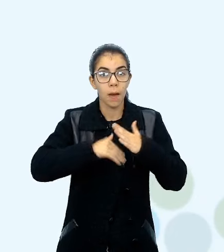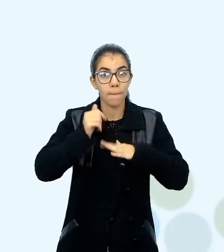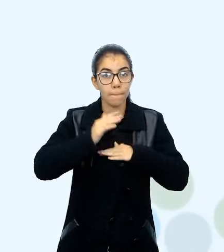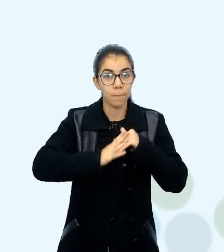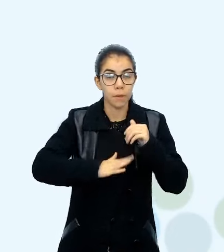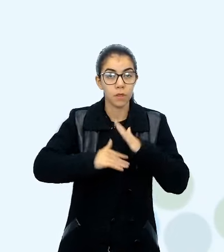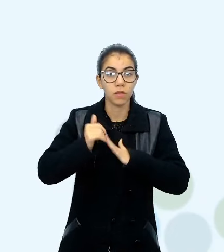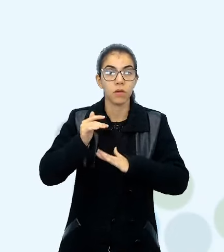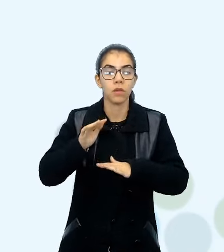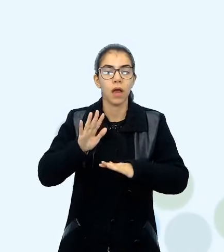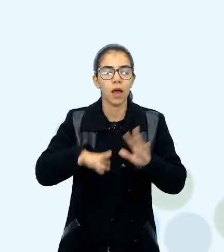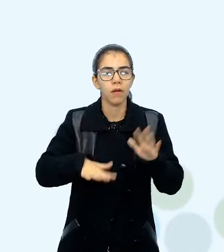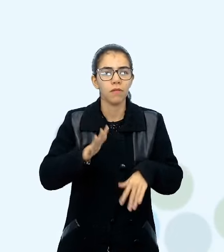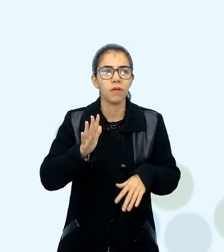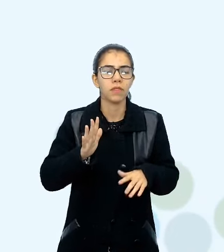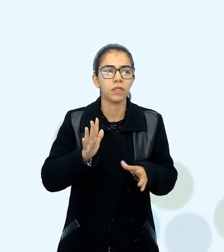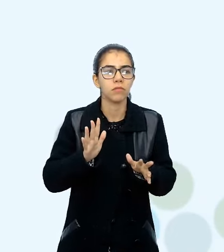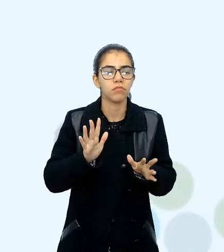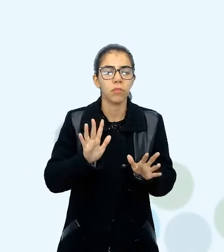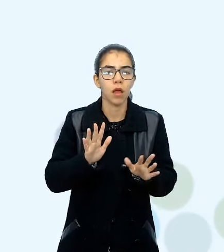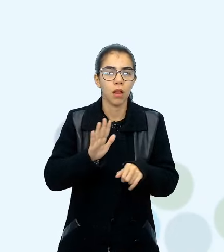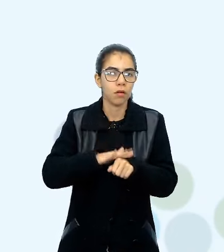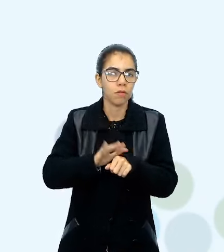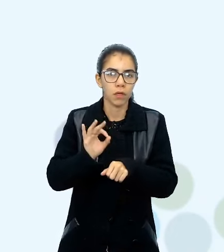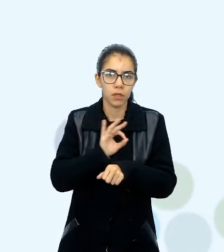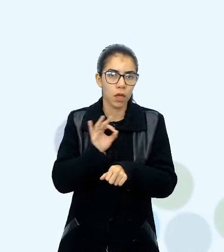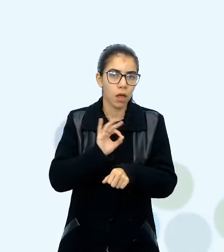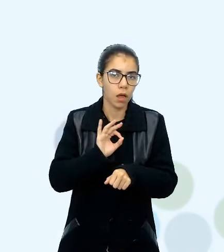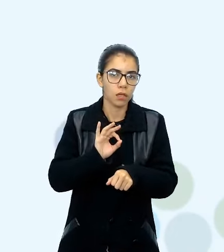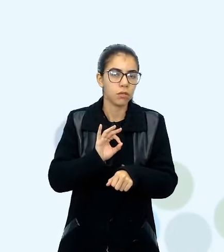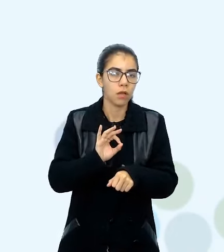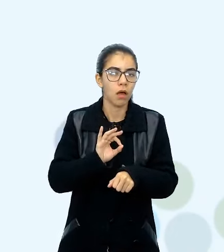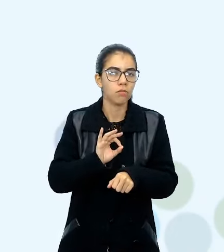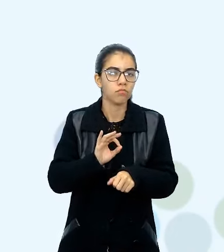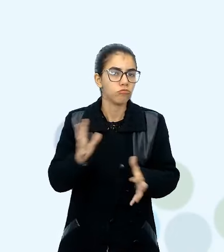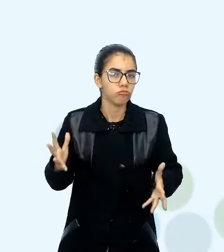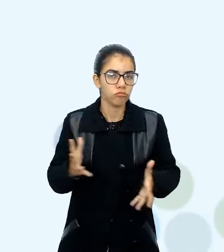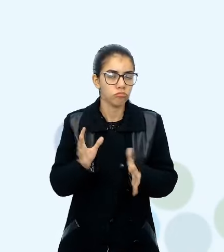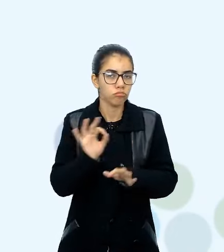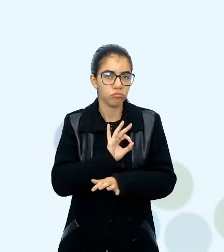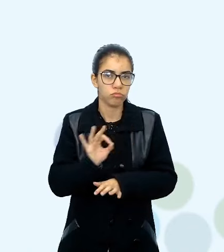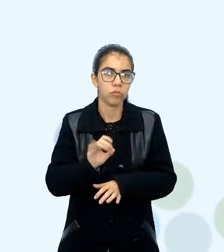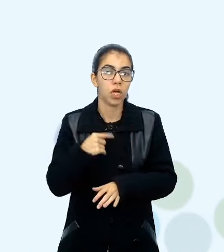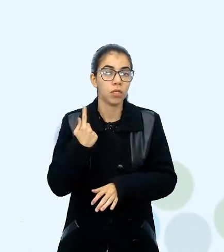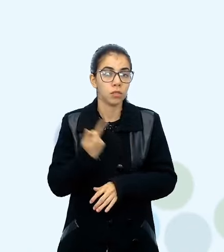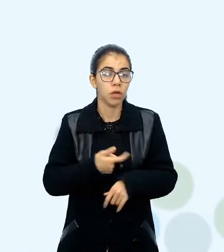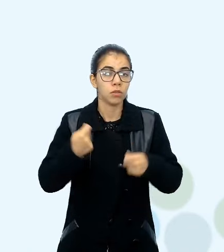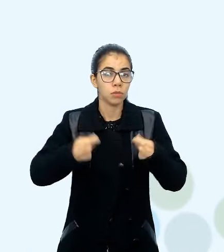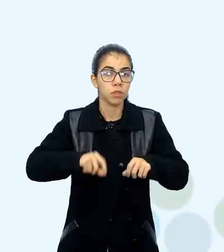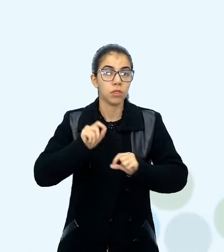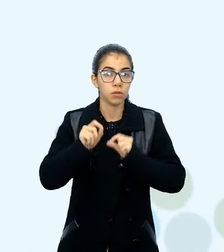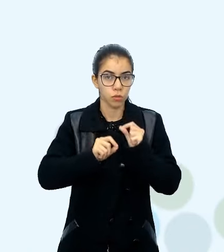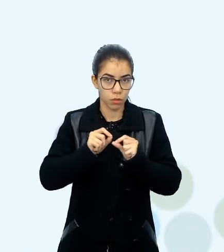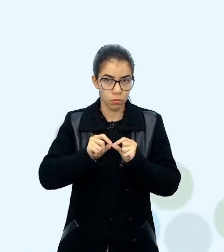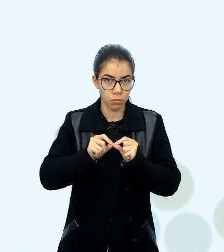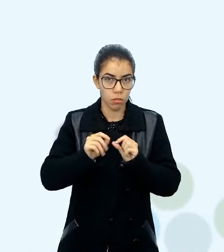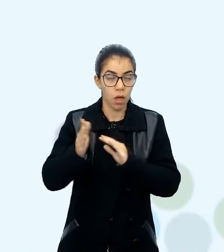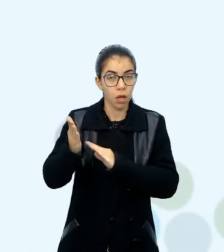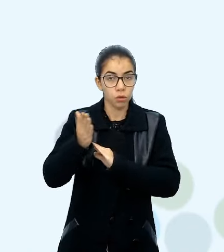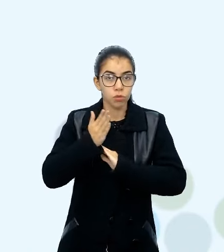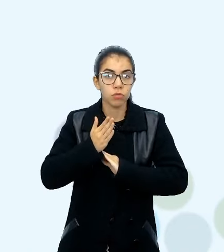não responde, além de necessitar de mais tempo, a gente tem que ajudar a processar a